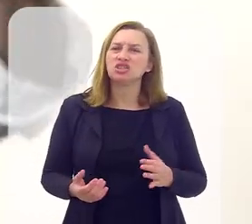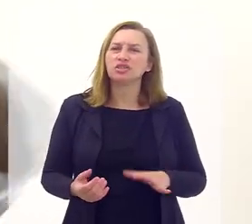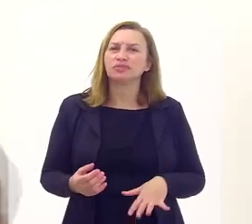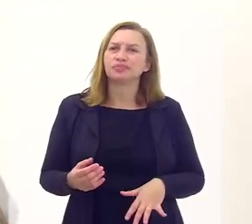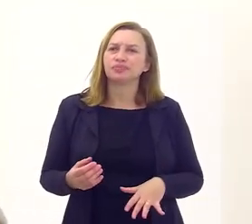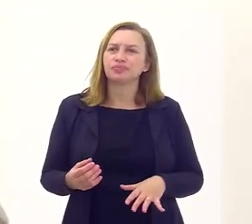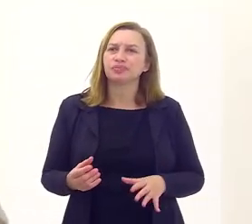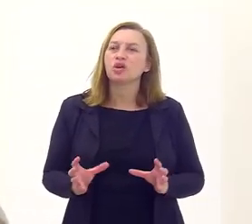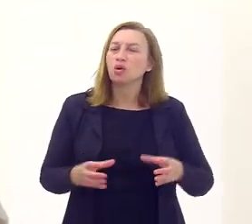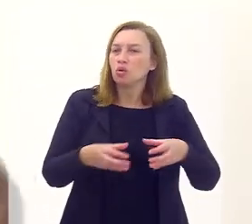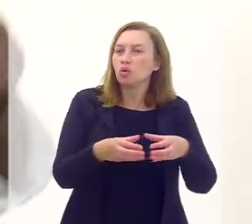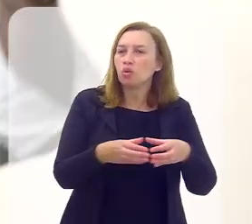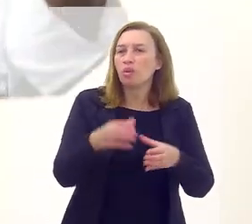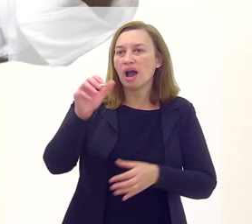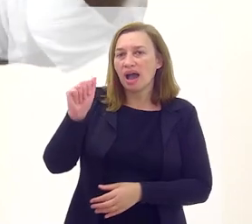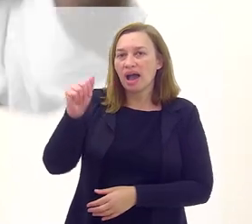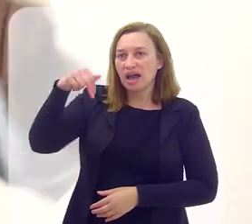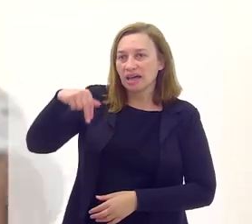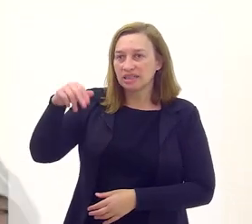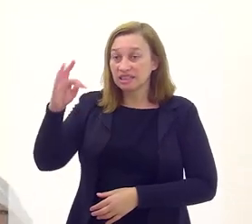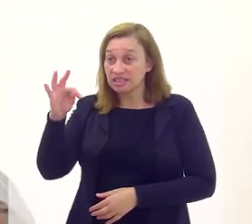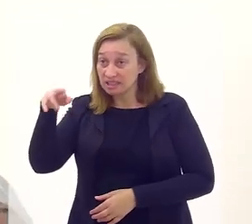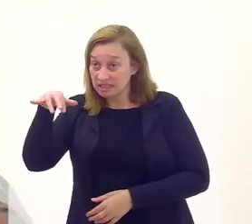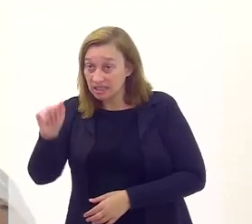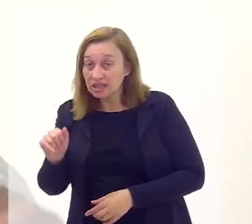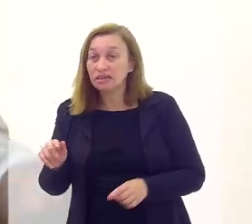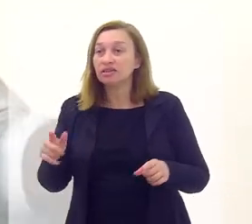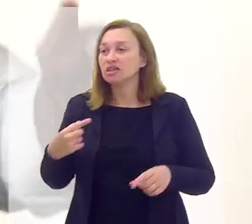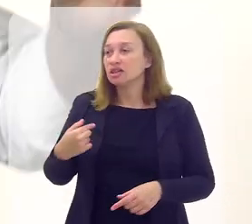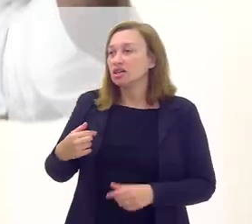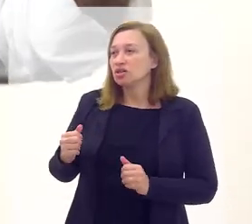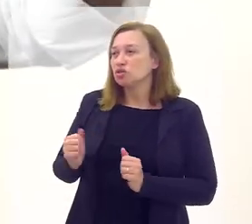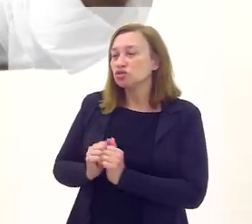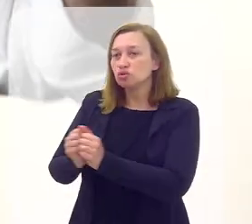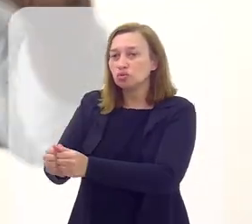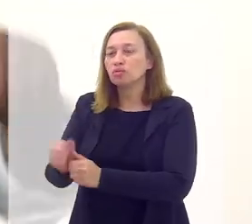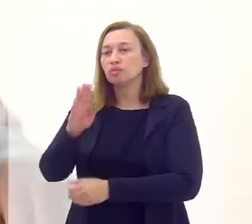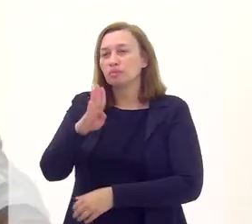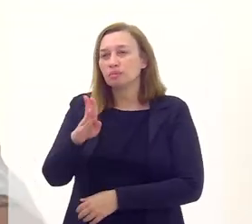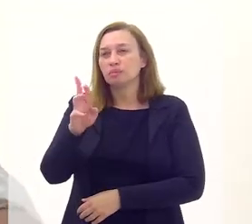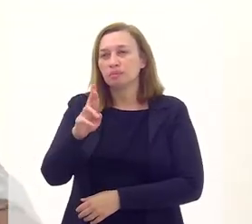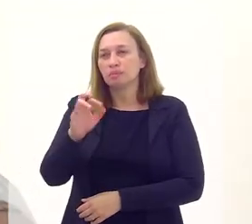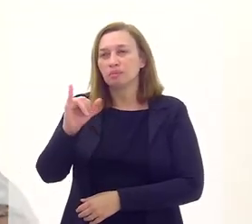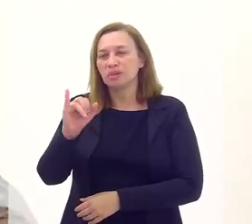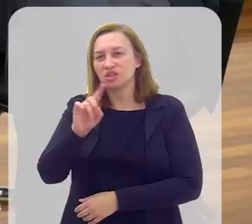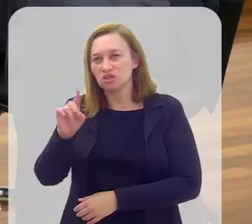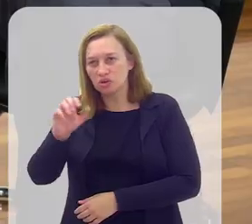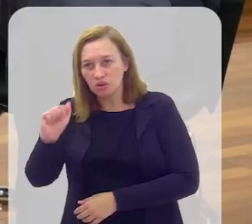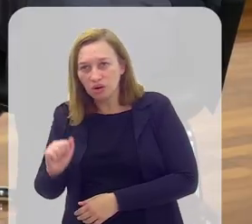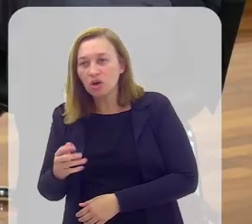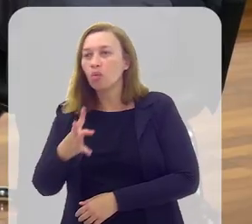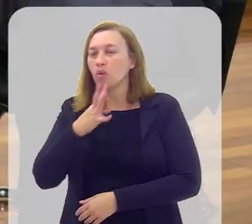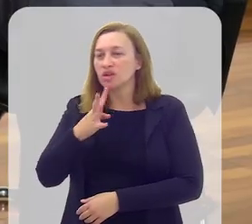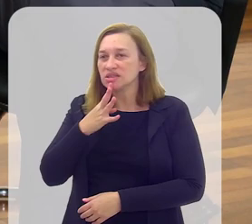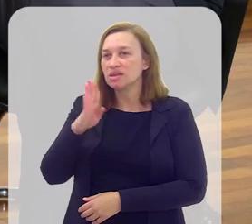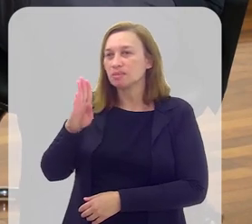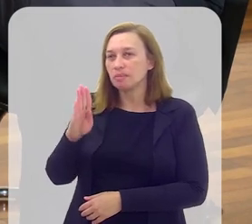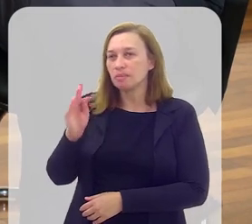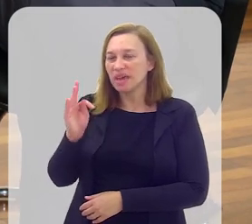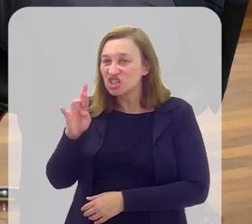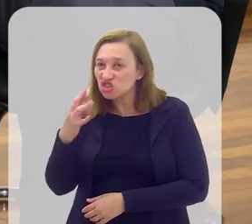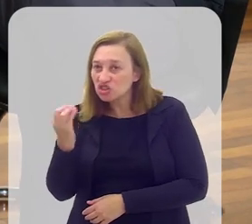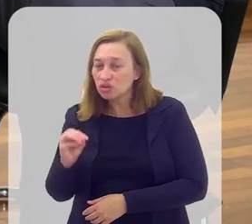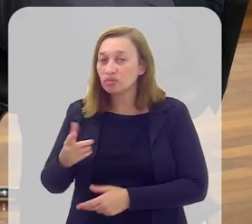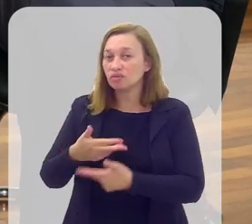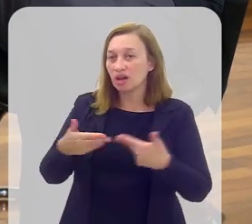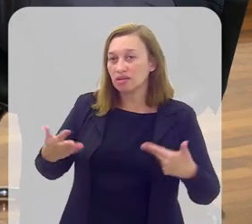do Mário Soares. Uhum. Tive com Brizola lá, sou signatário da Carta de Lisboa, conheci lá o Betinho, o